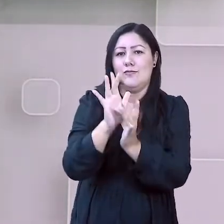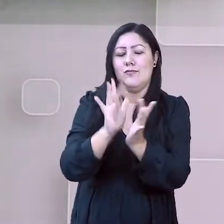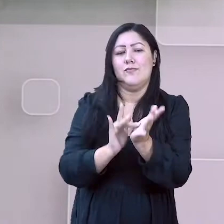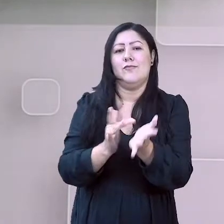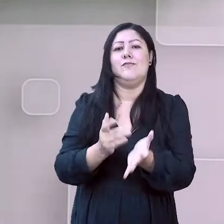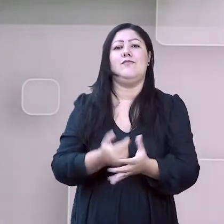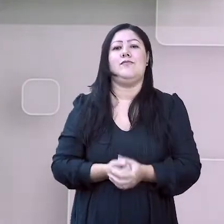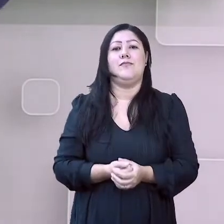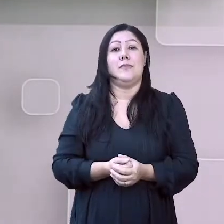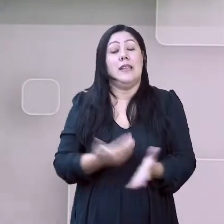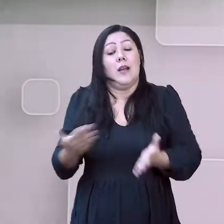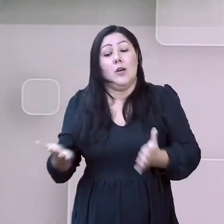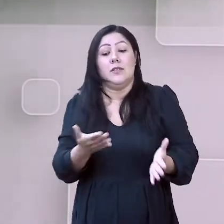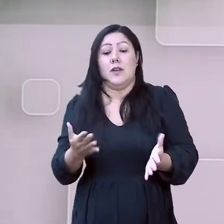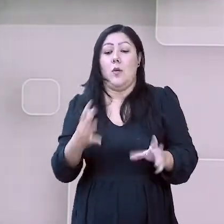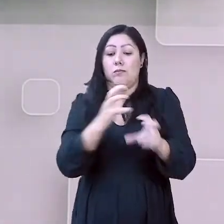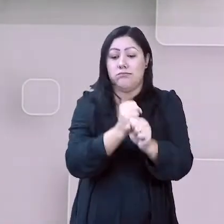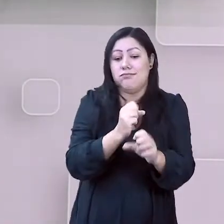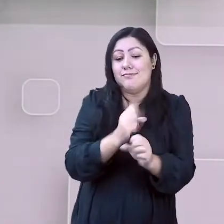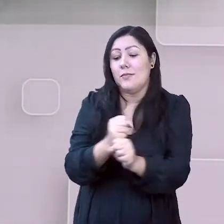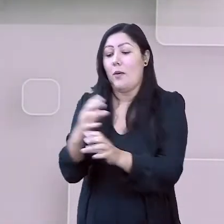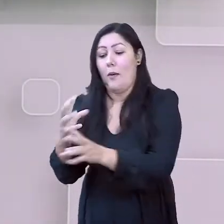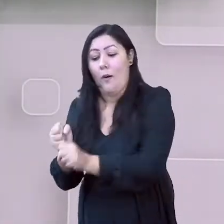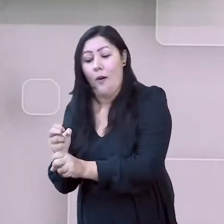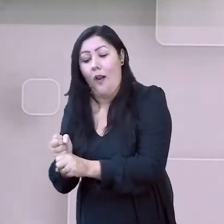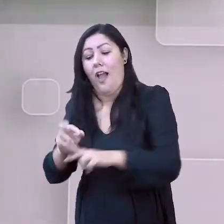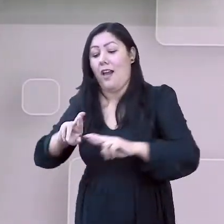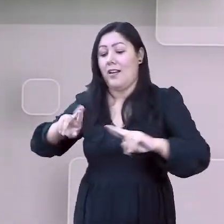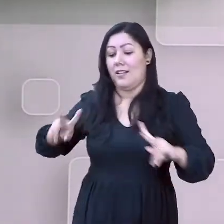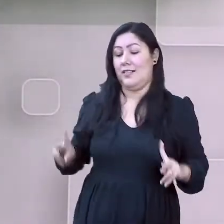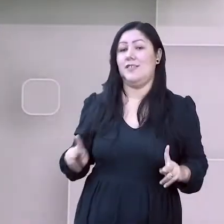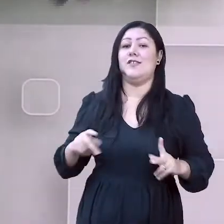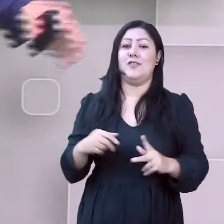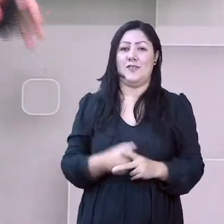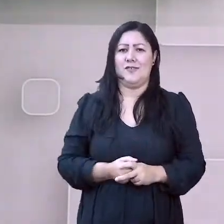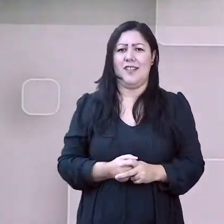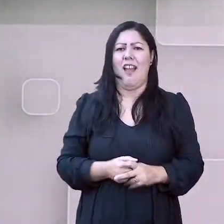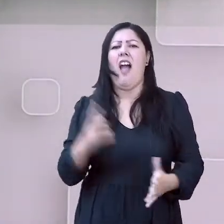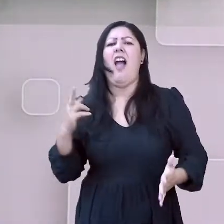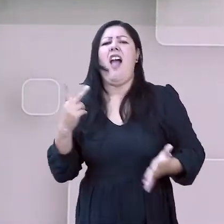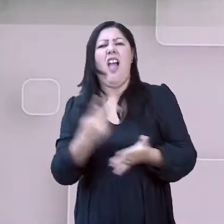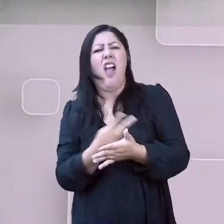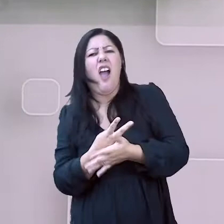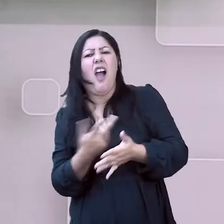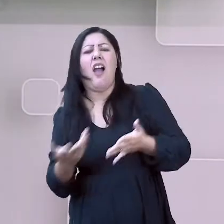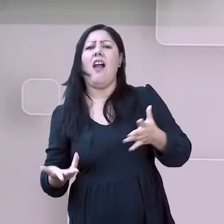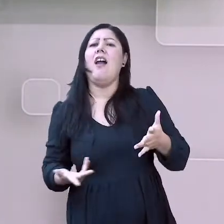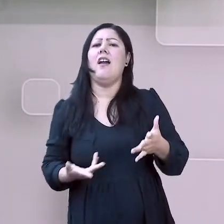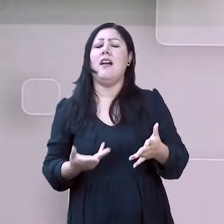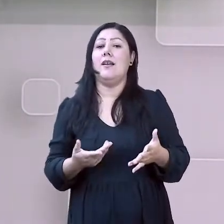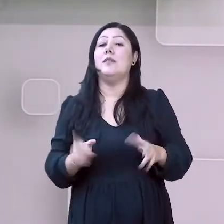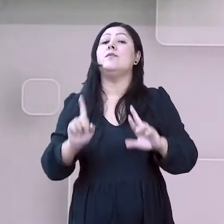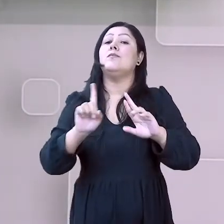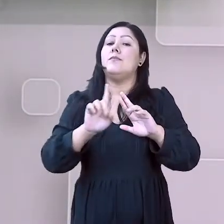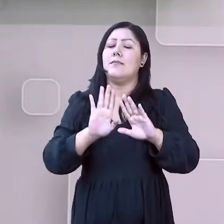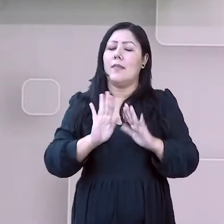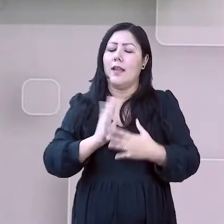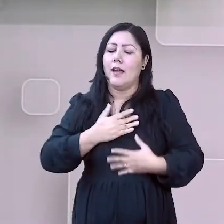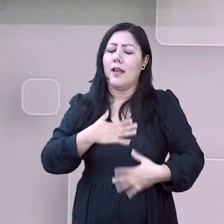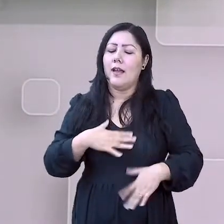não discuta, não vá brigar porque está errado. É desse jeito porque eu ouvi. Não,